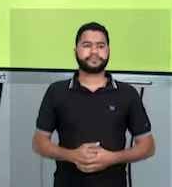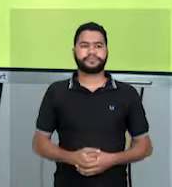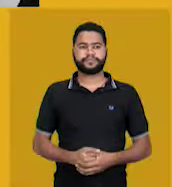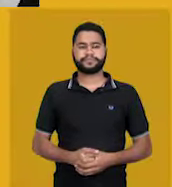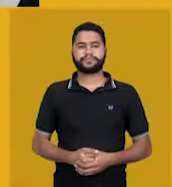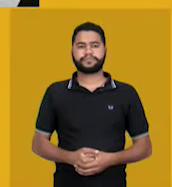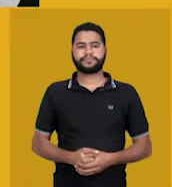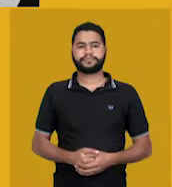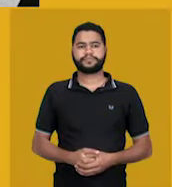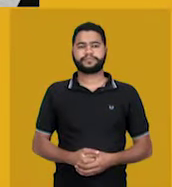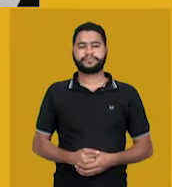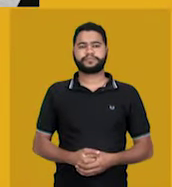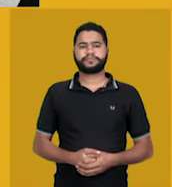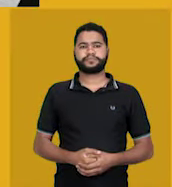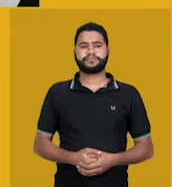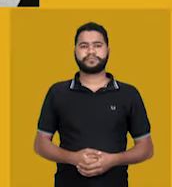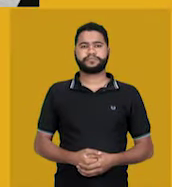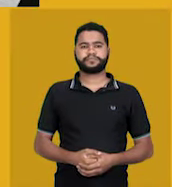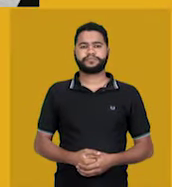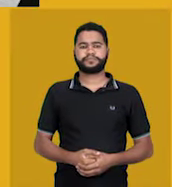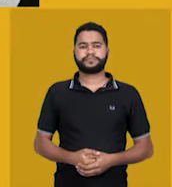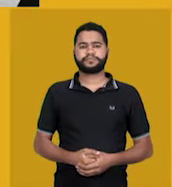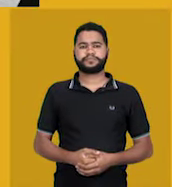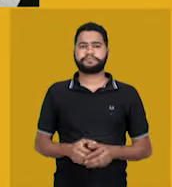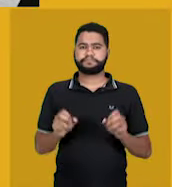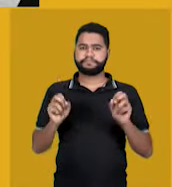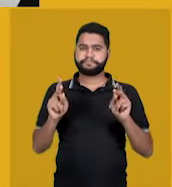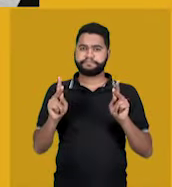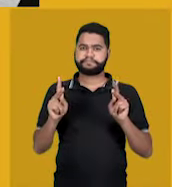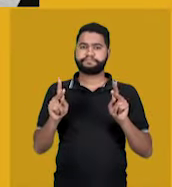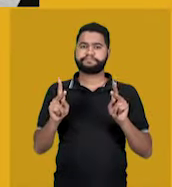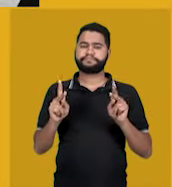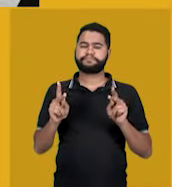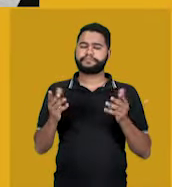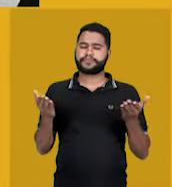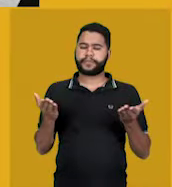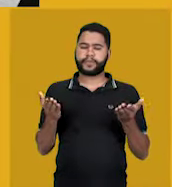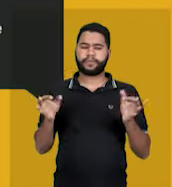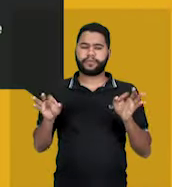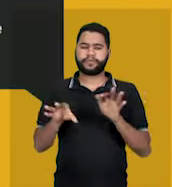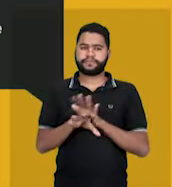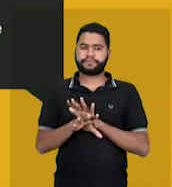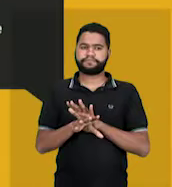e o Batista Figueiredo, ok? A gente fica por aqui,